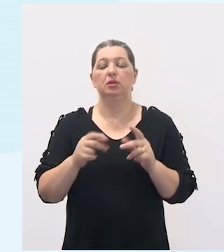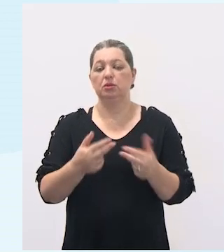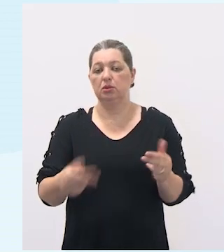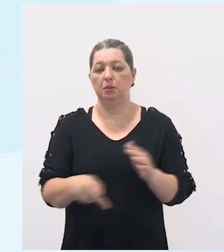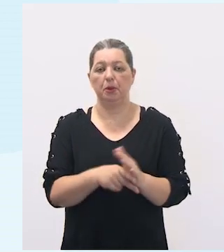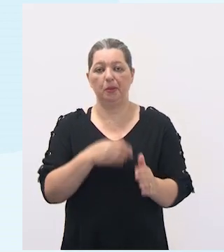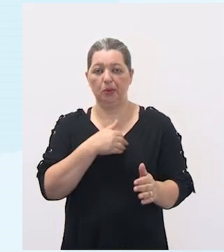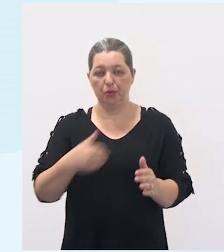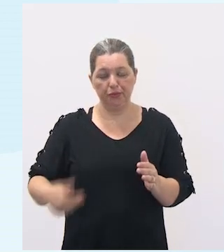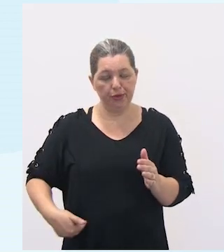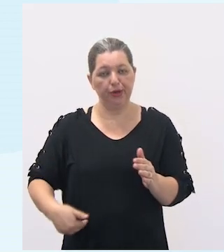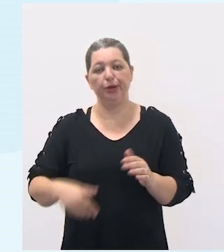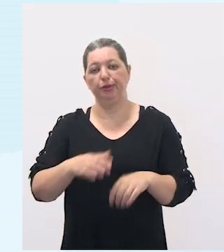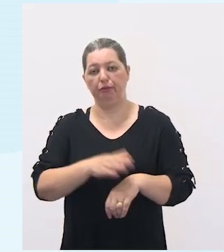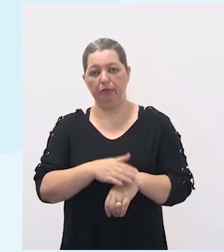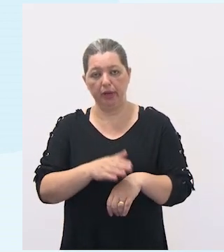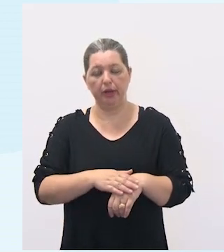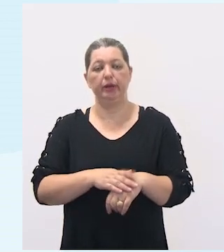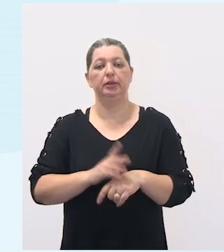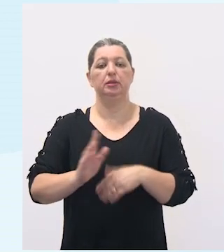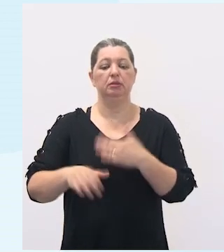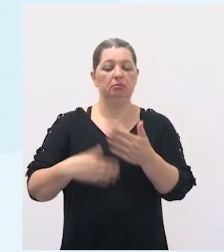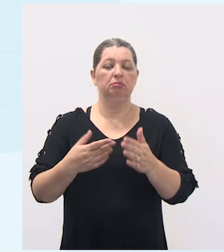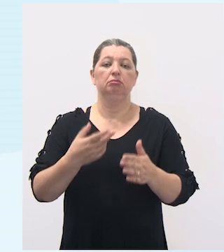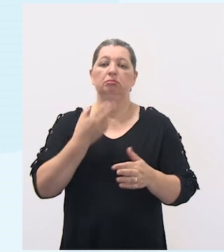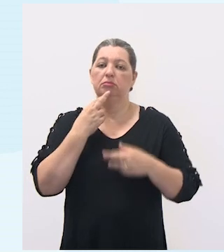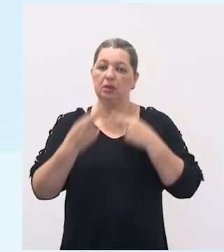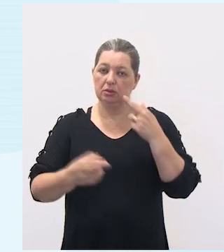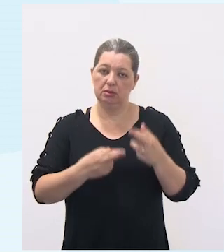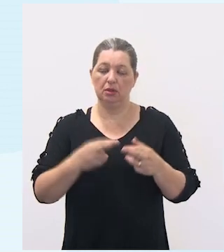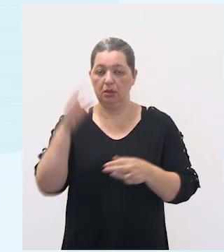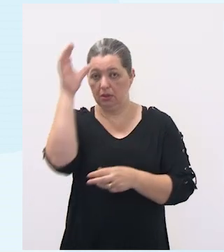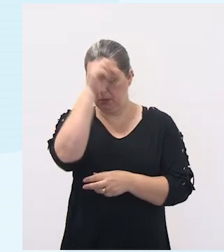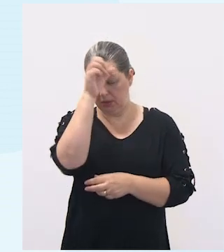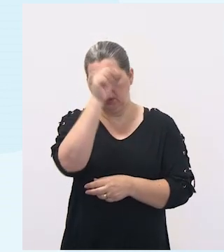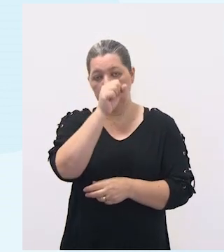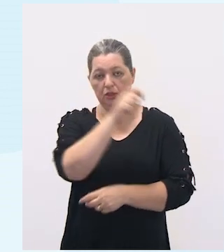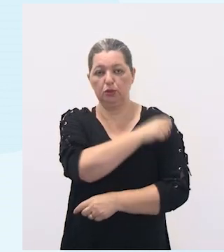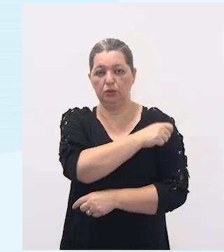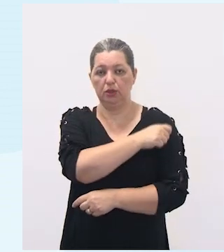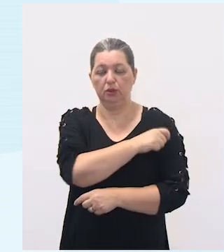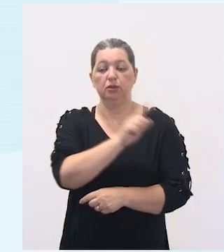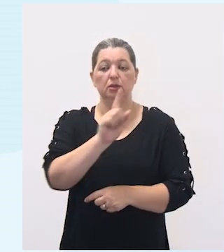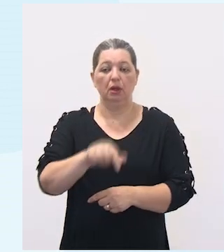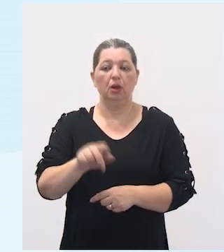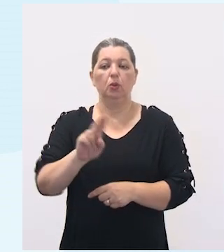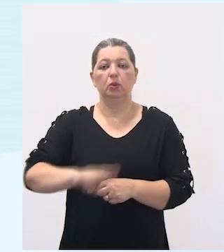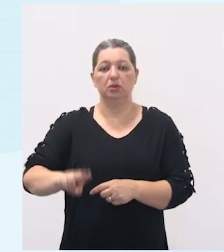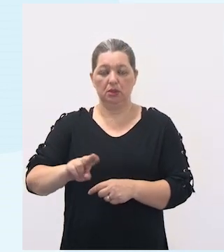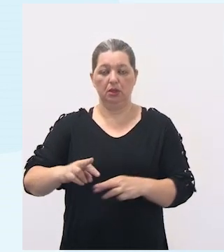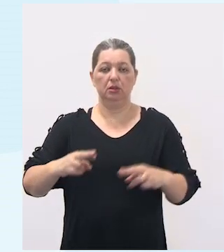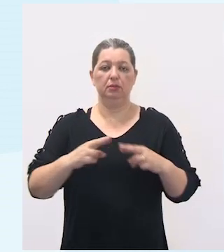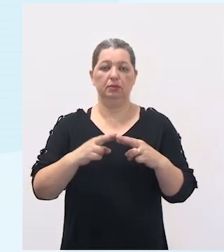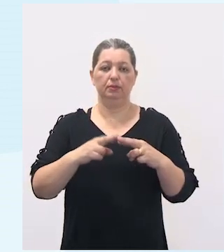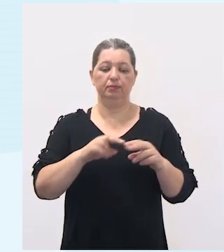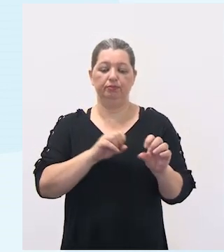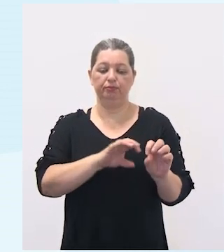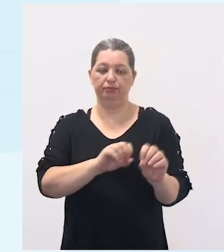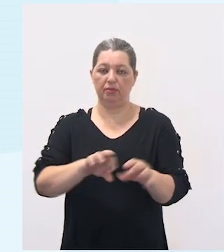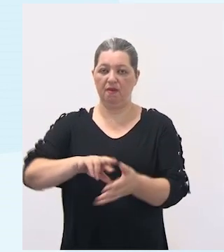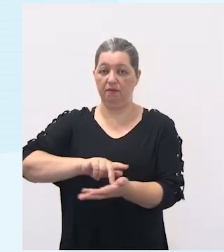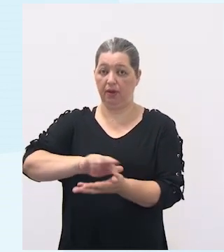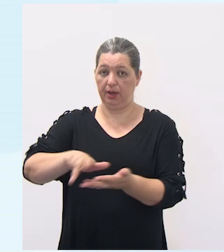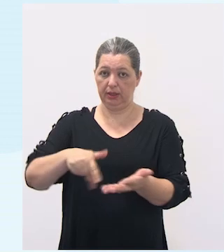indicadores de desempenho, de resultados da aprendizagem dos nossos alunos. Ela é aplicada na rede de ensino, em várias redes de